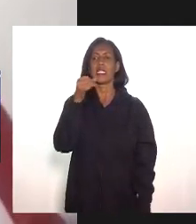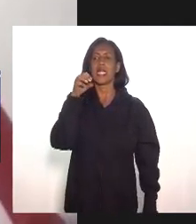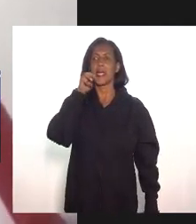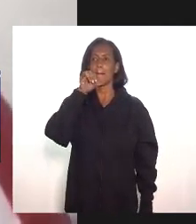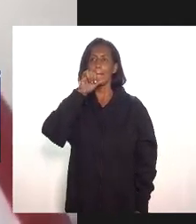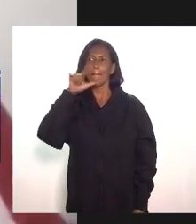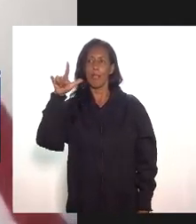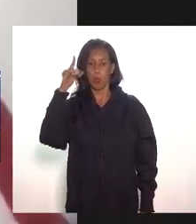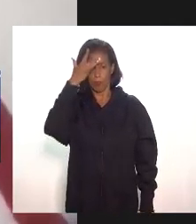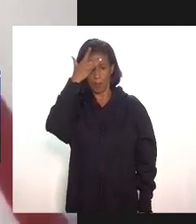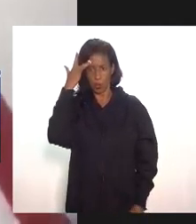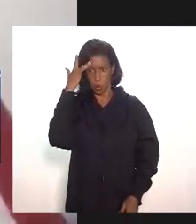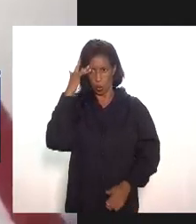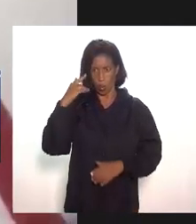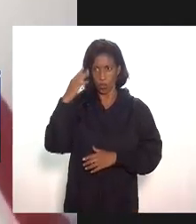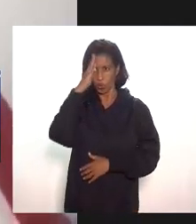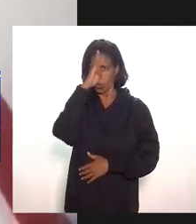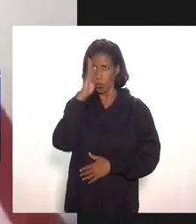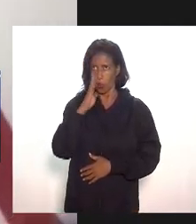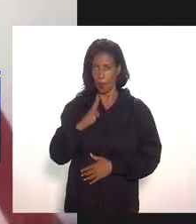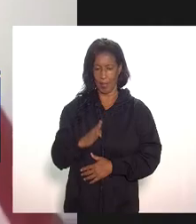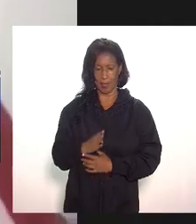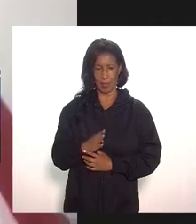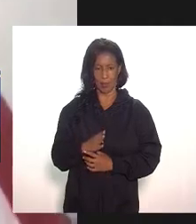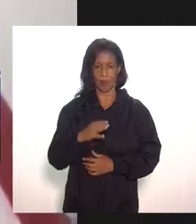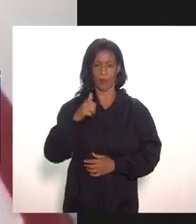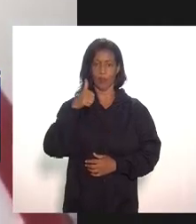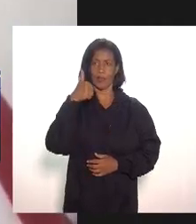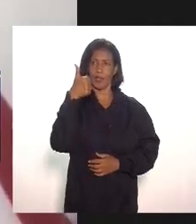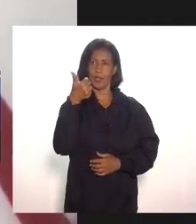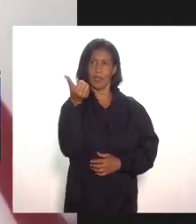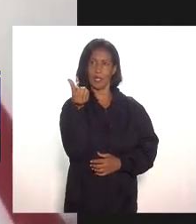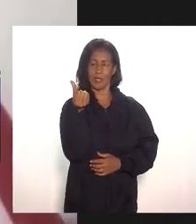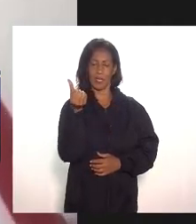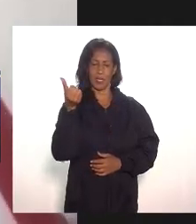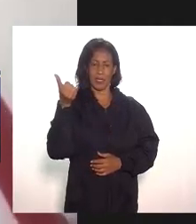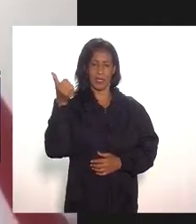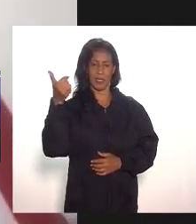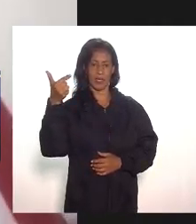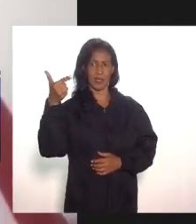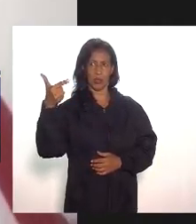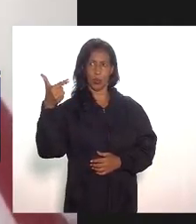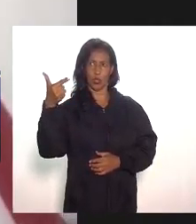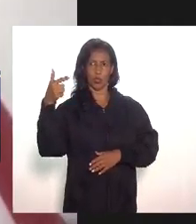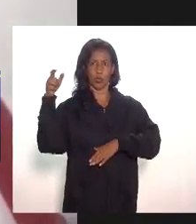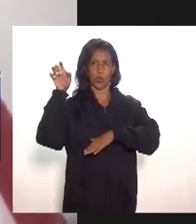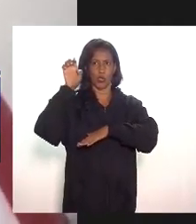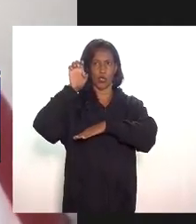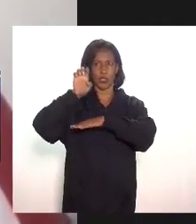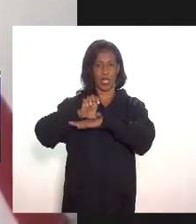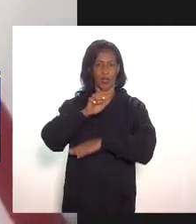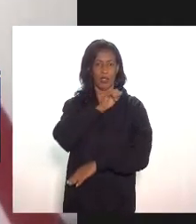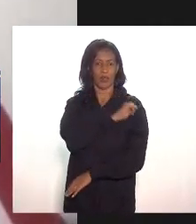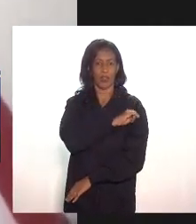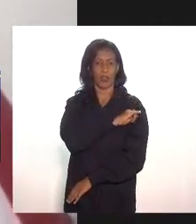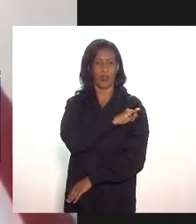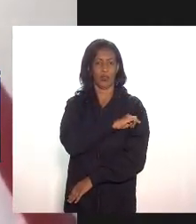habitantes no Brasil em 162, a taxa de mortalidade no estado do Rio de Janeiro é